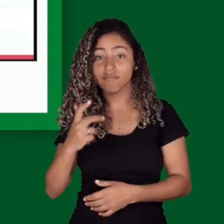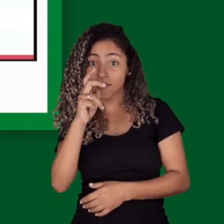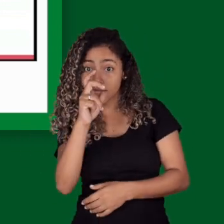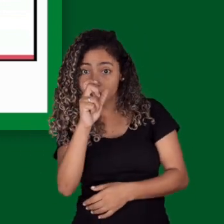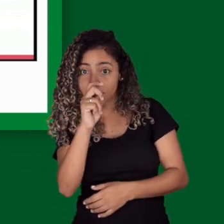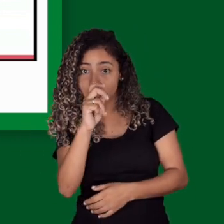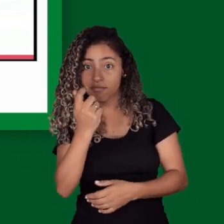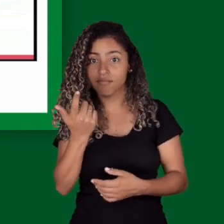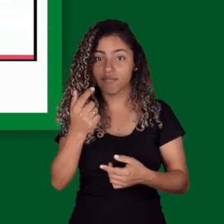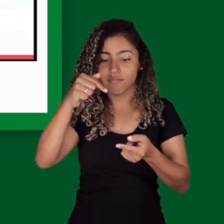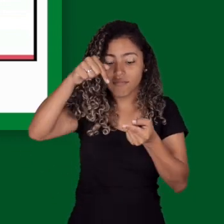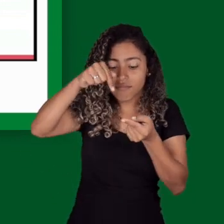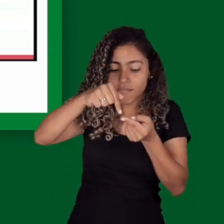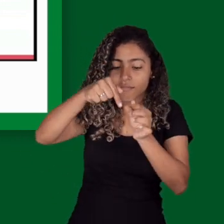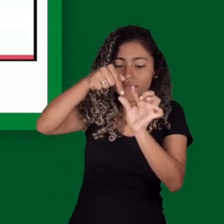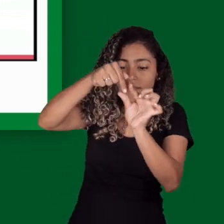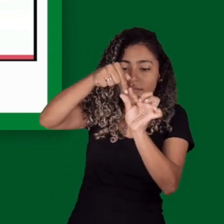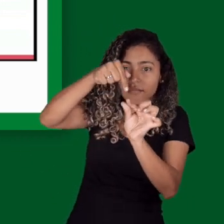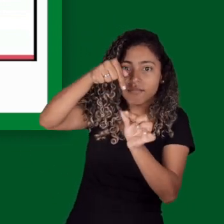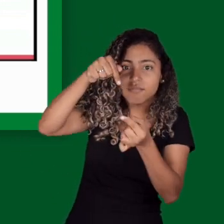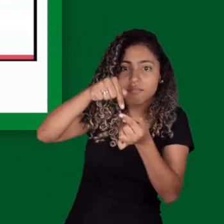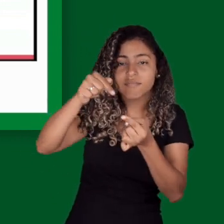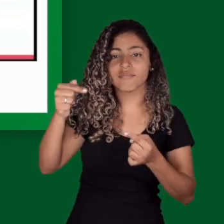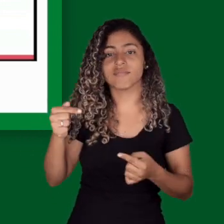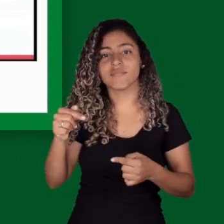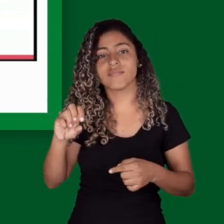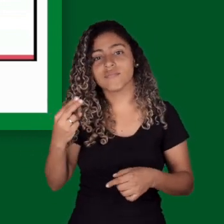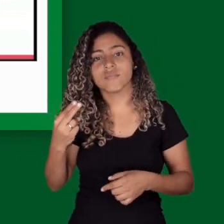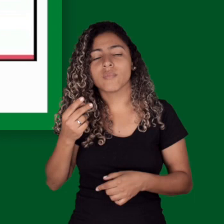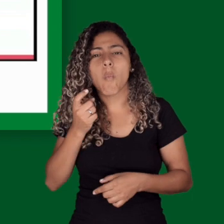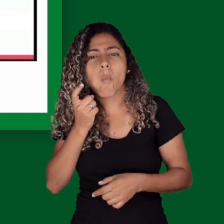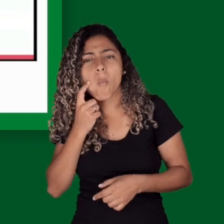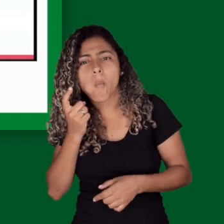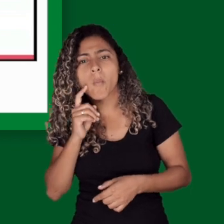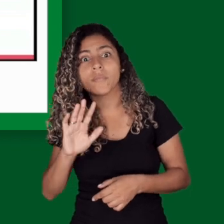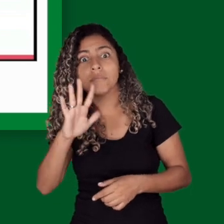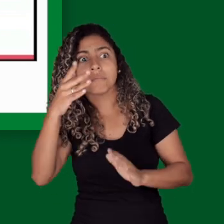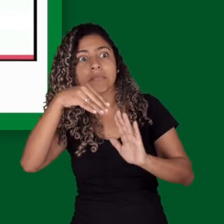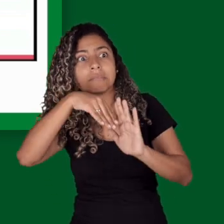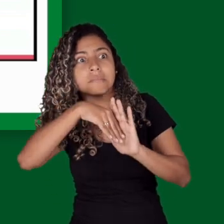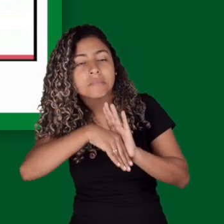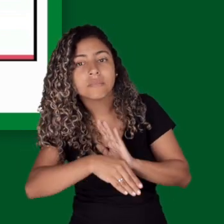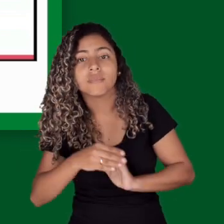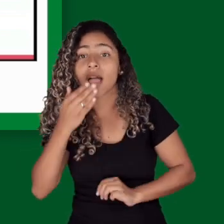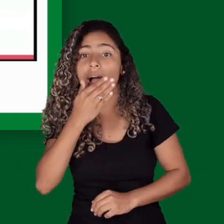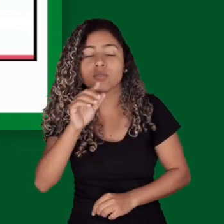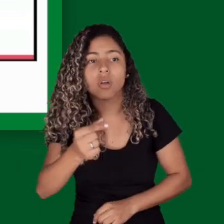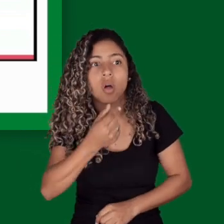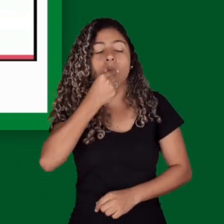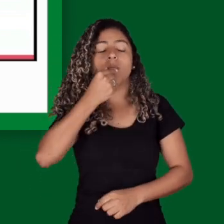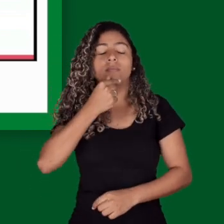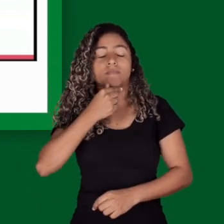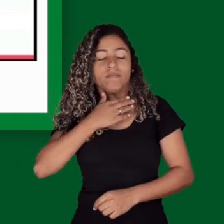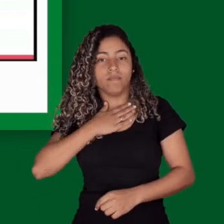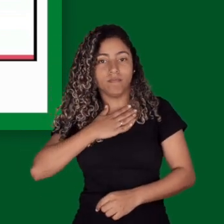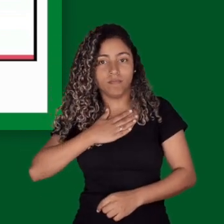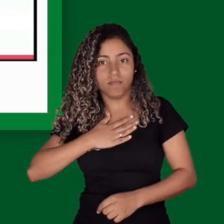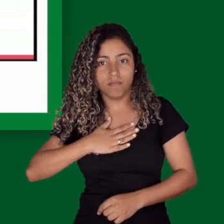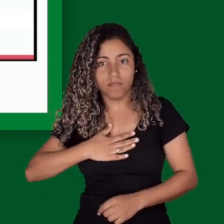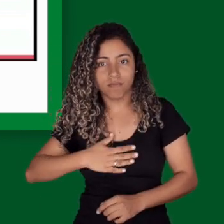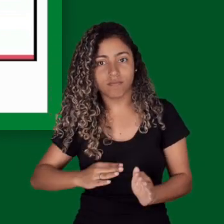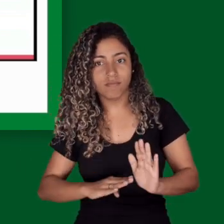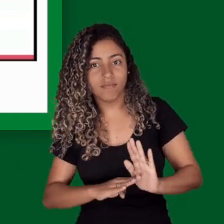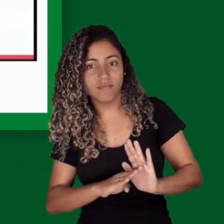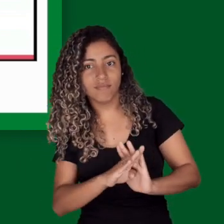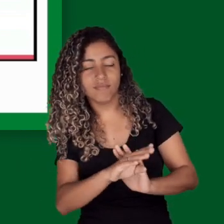seringas, agulha para caneta, uma opção de açúcar de rápida absorção para uma situação de hipoglicemia, né, que é a queda dos níveis de